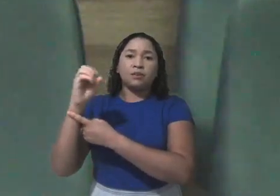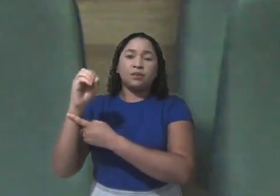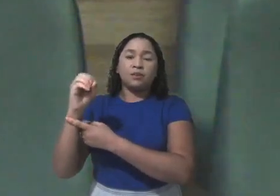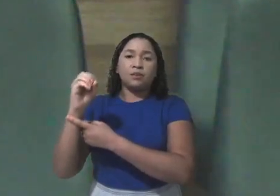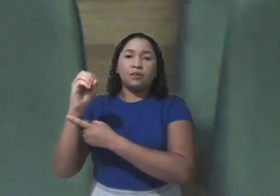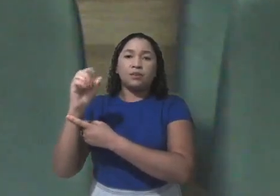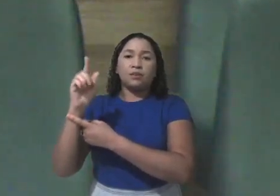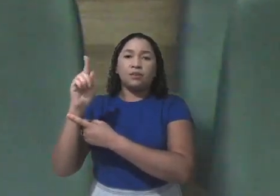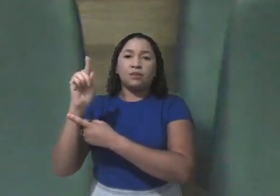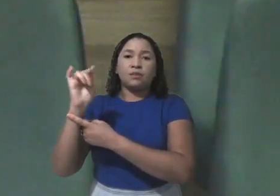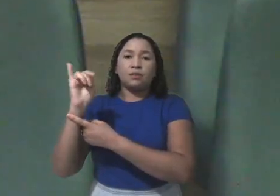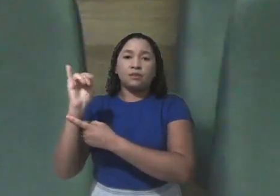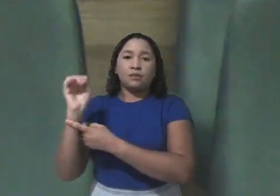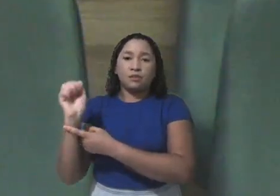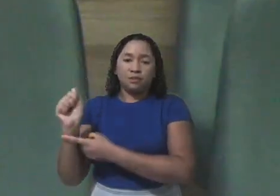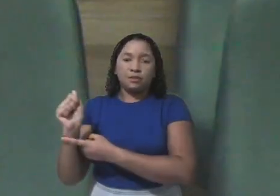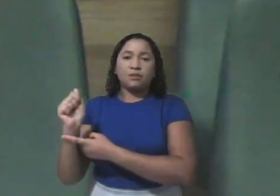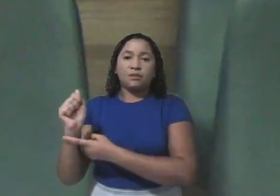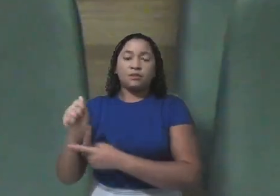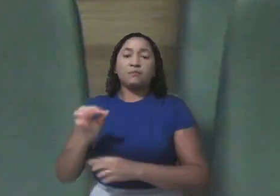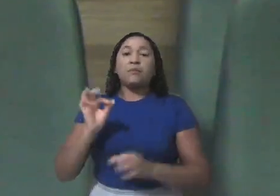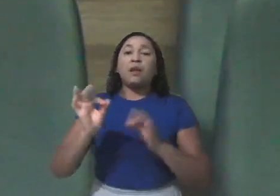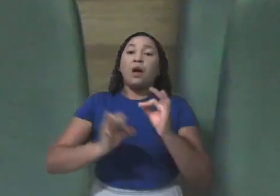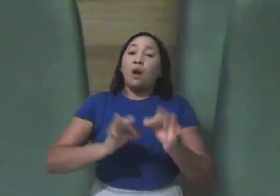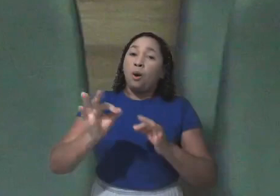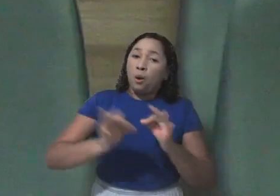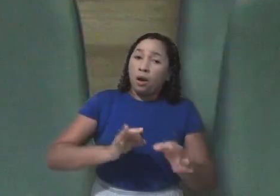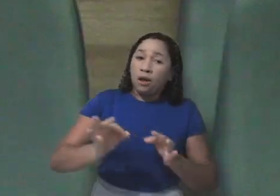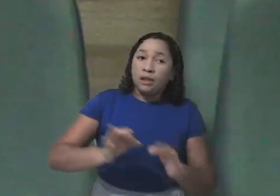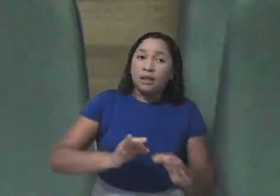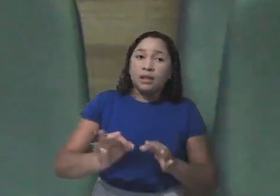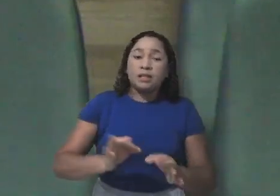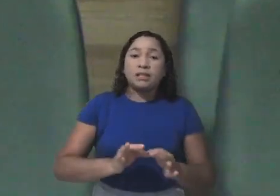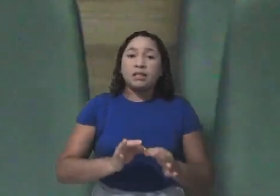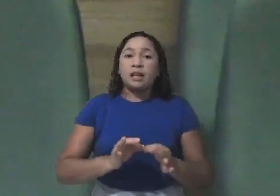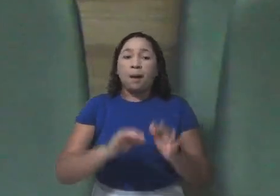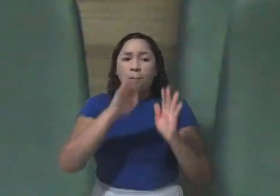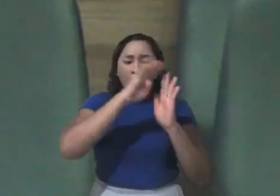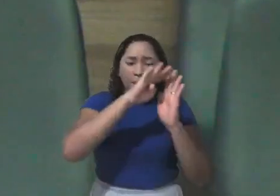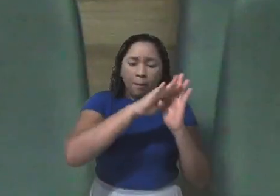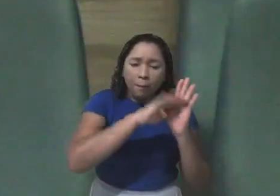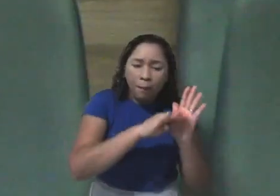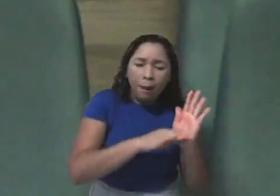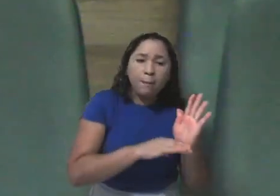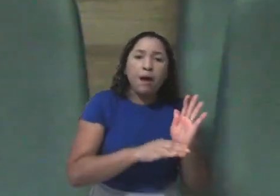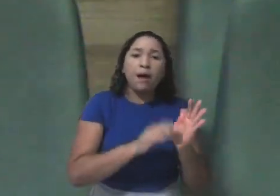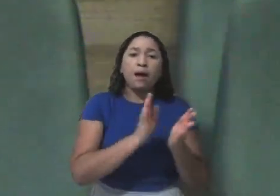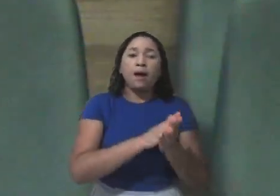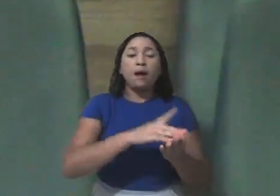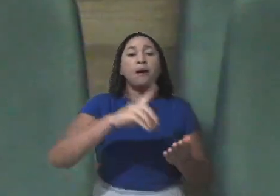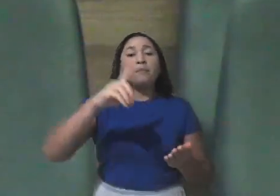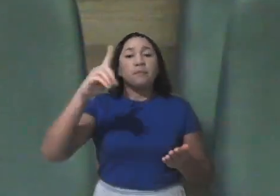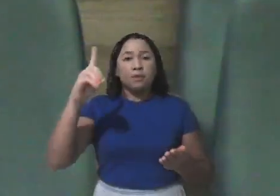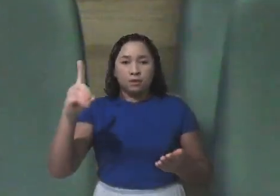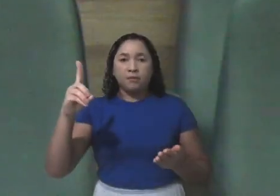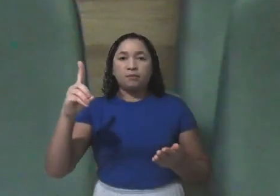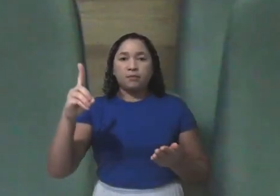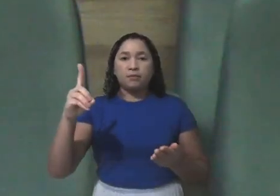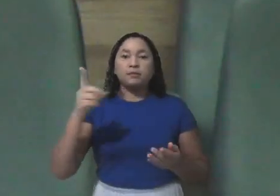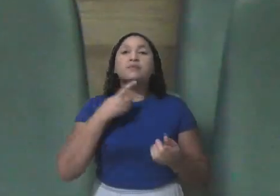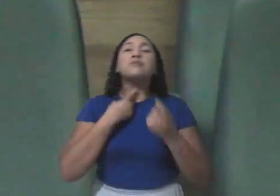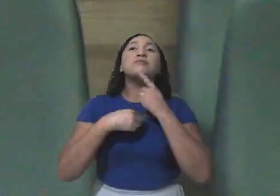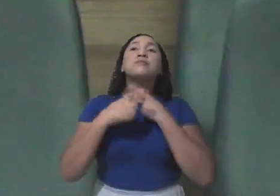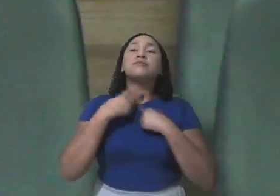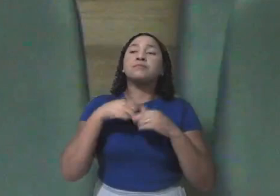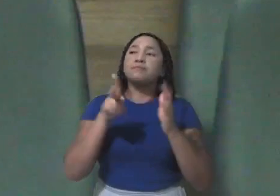é organizar os conhecimentos bíblicos acerca da vontade de Deus. Teologia é